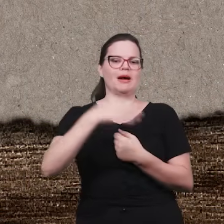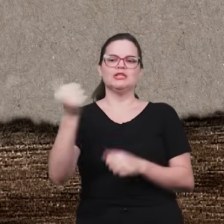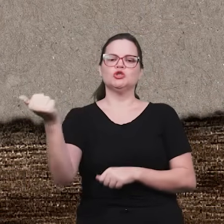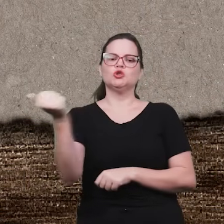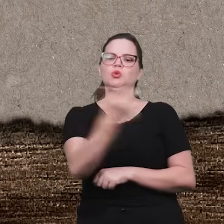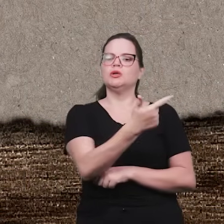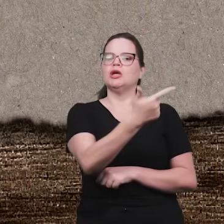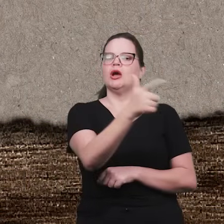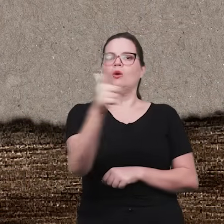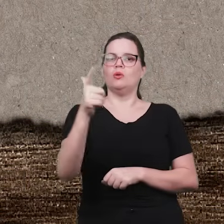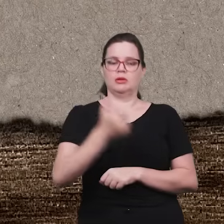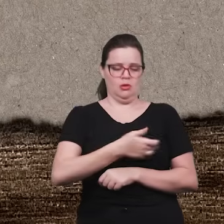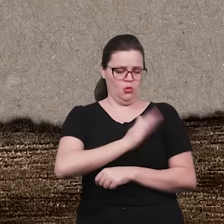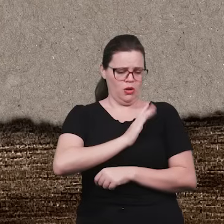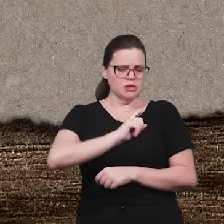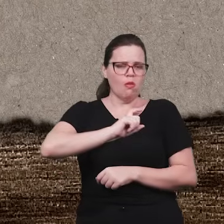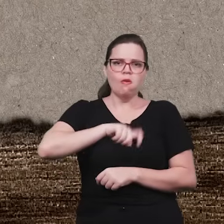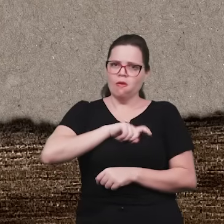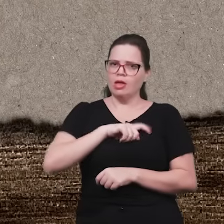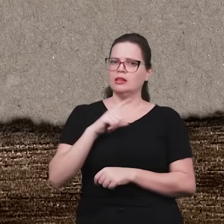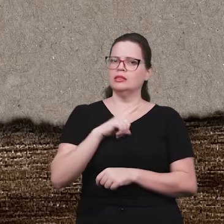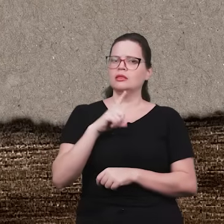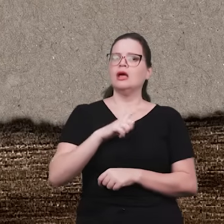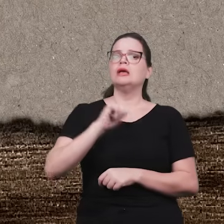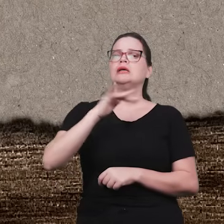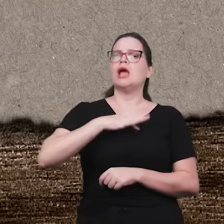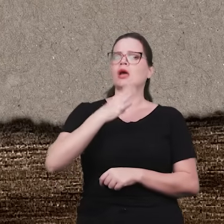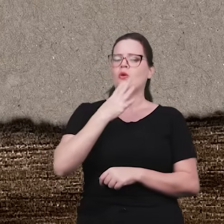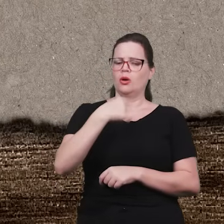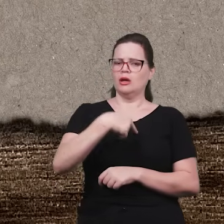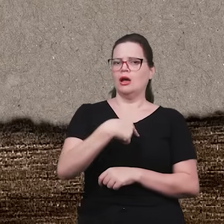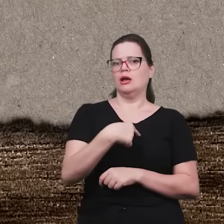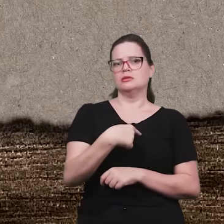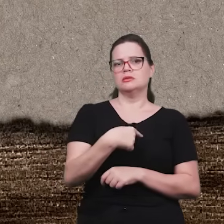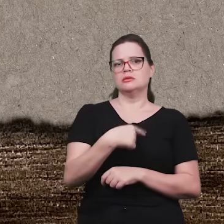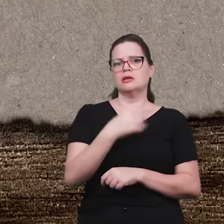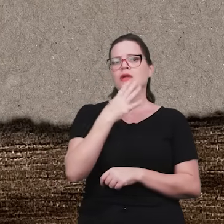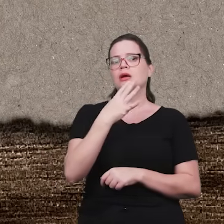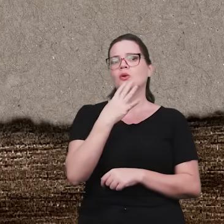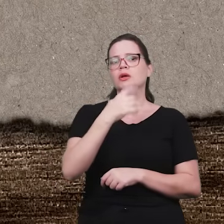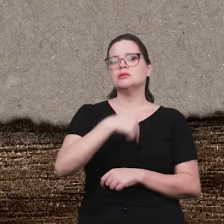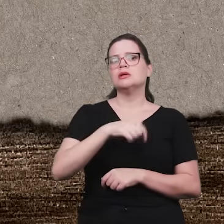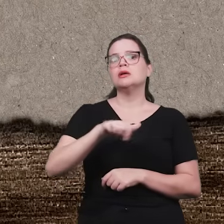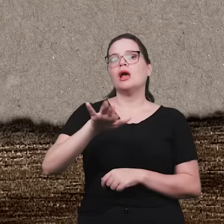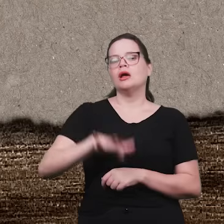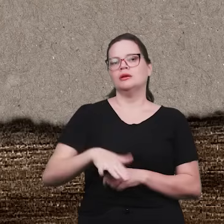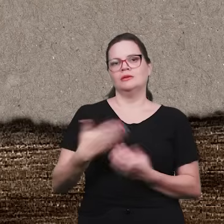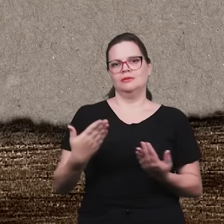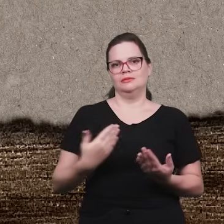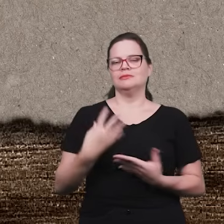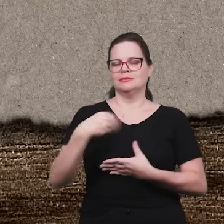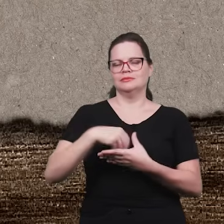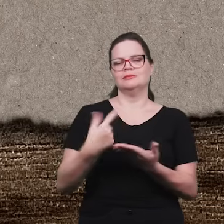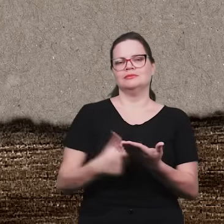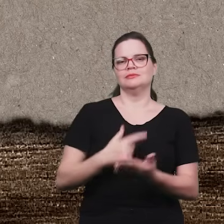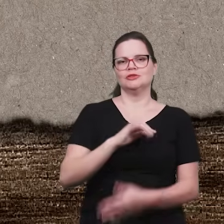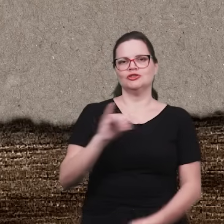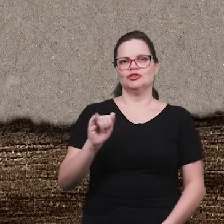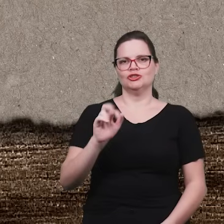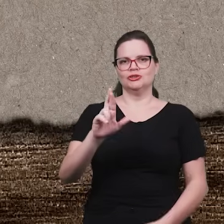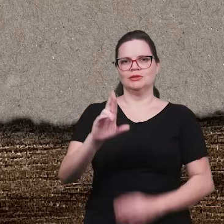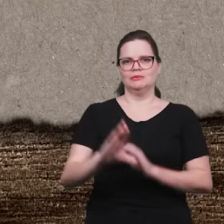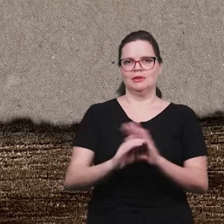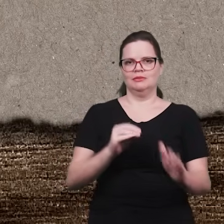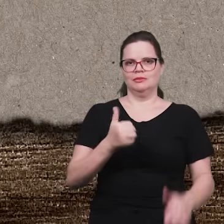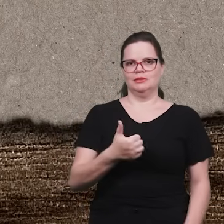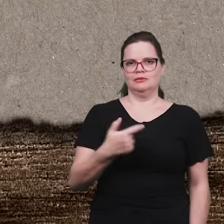coisas, e perverso. Quem o conhecerá? Essa exclamação do Senhor está lá registrada no livro de Jeremias,